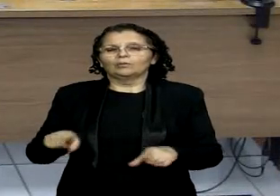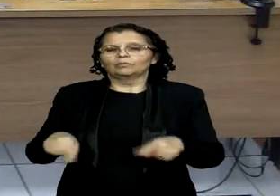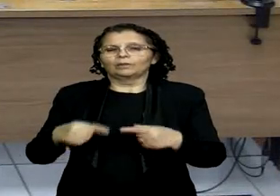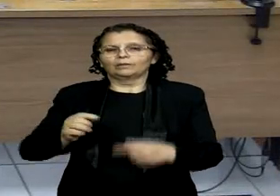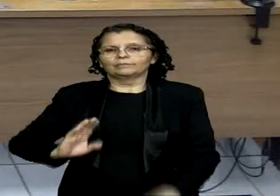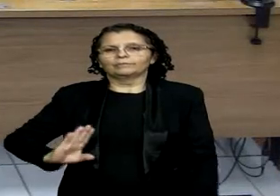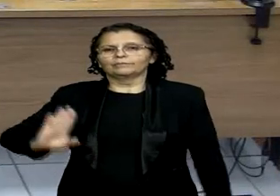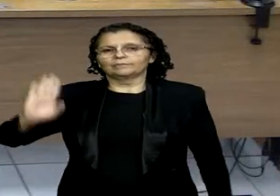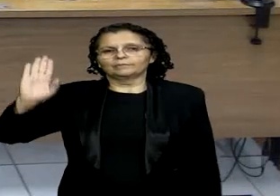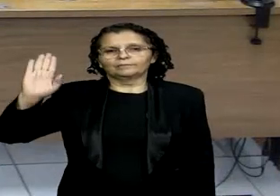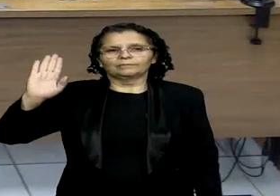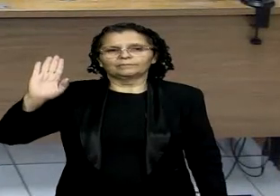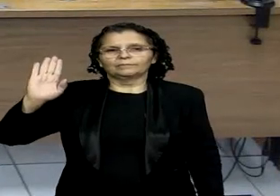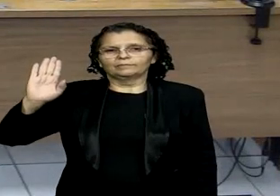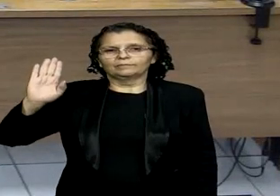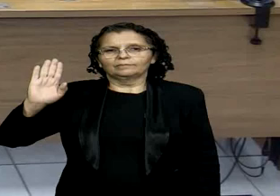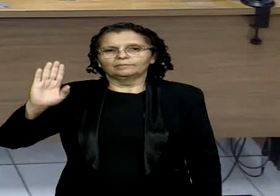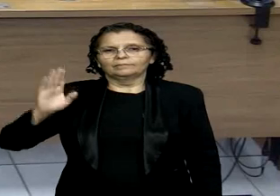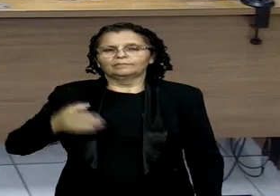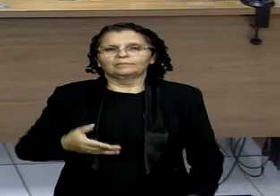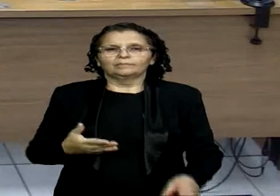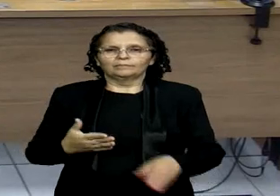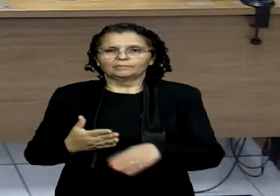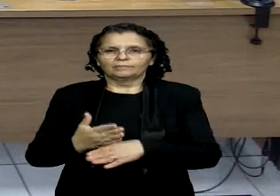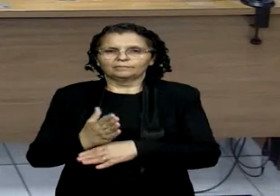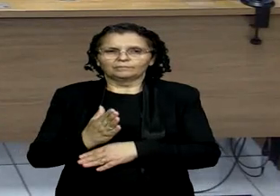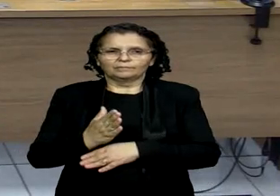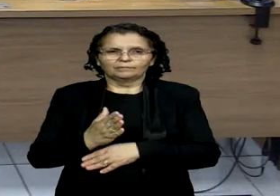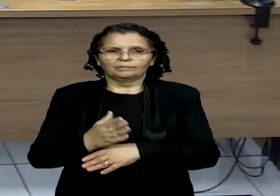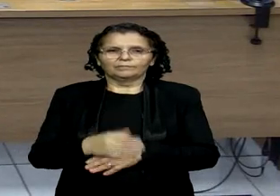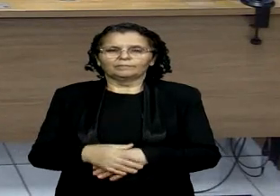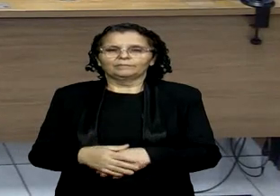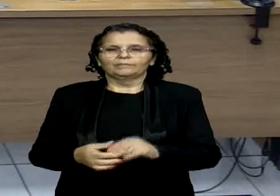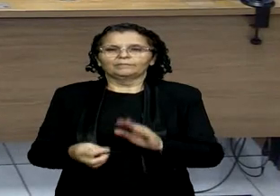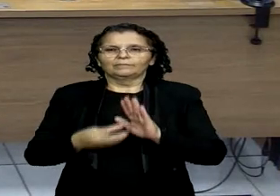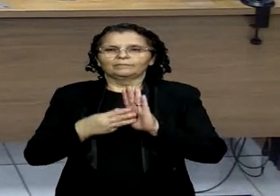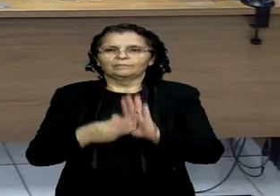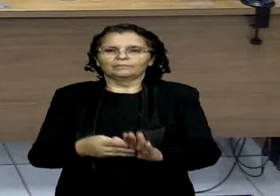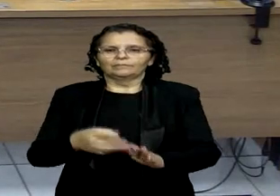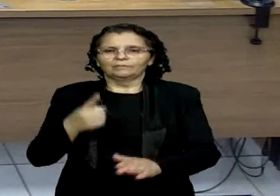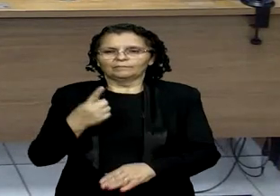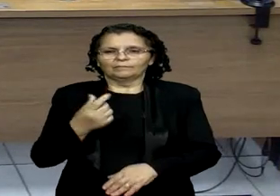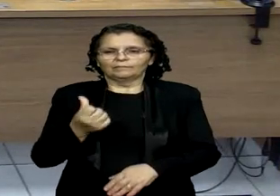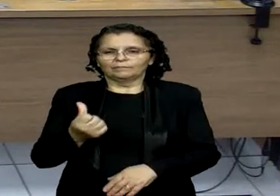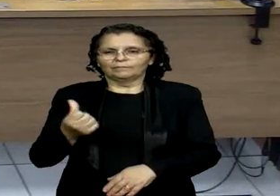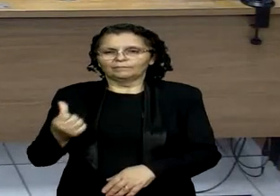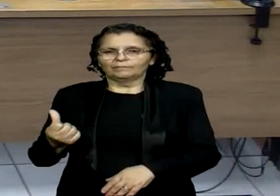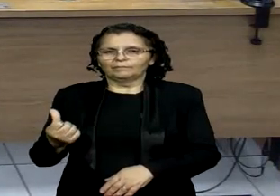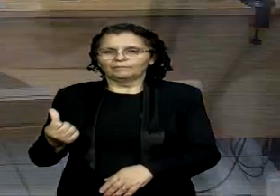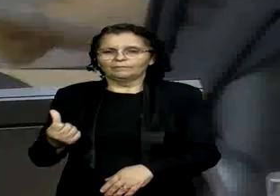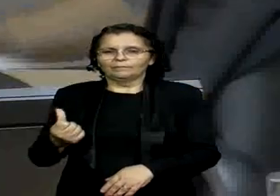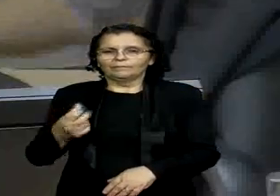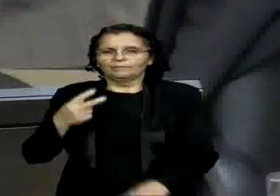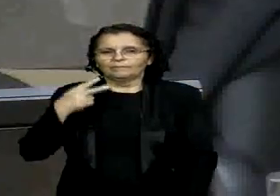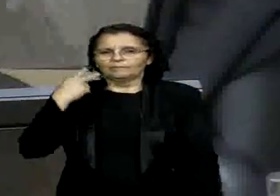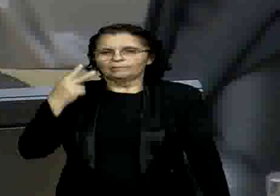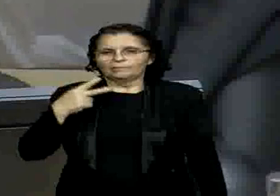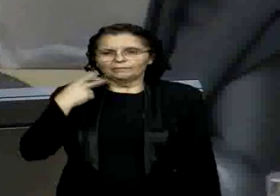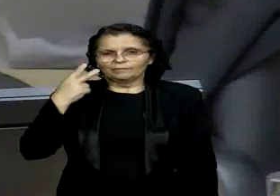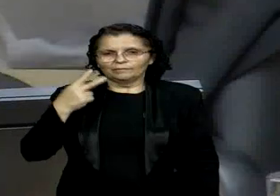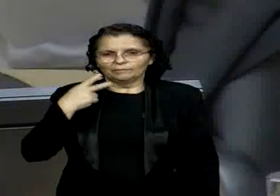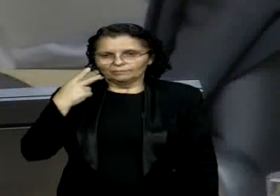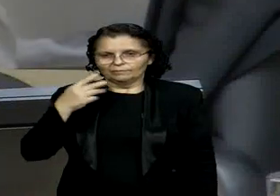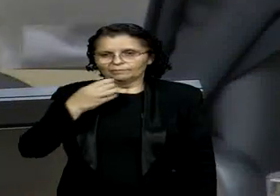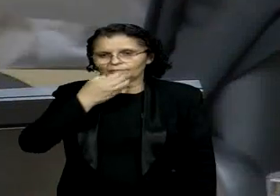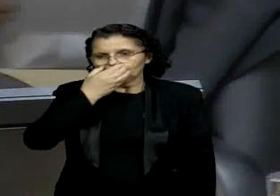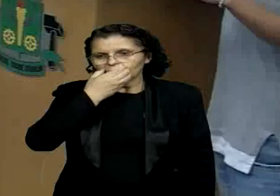os contrários se manifestem. Aprovada a moção número 166. do nobre vereador